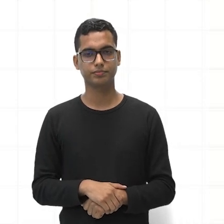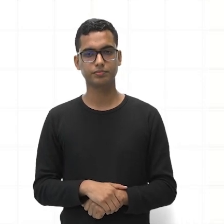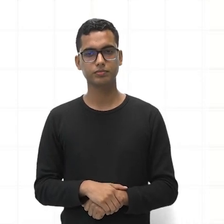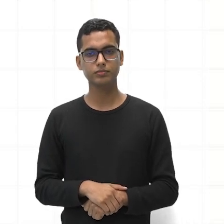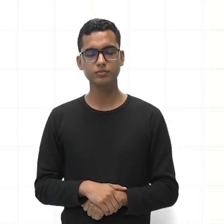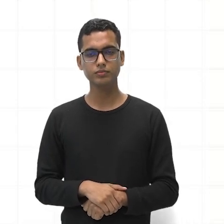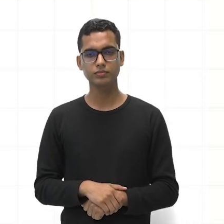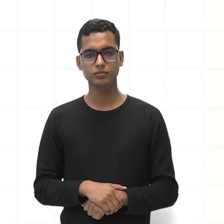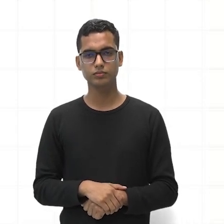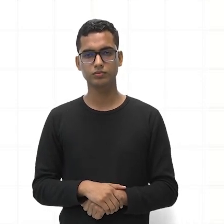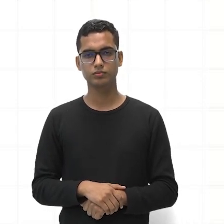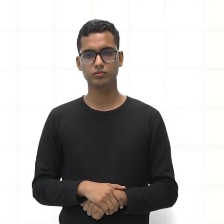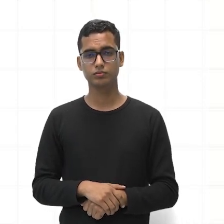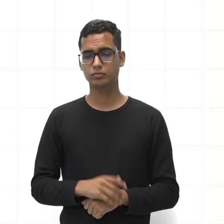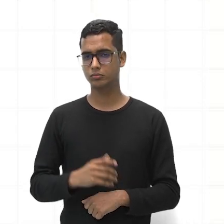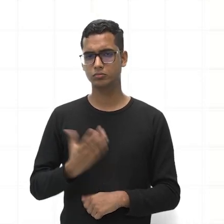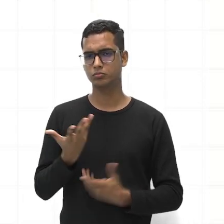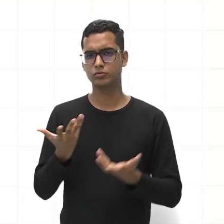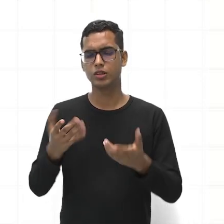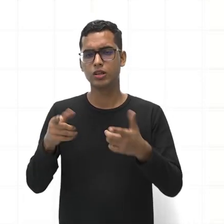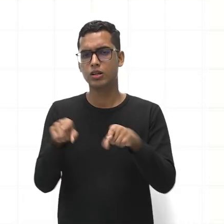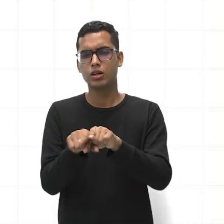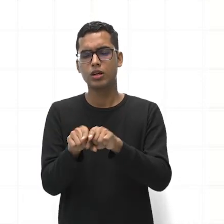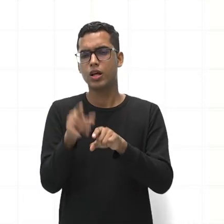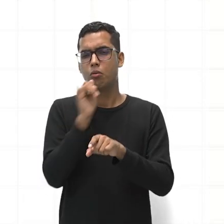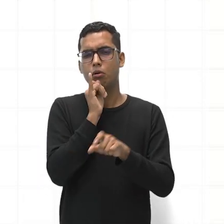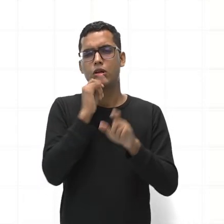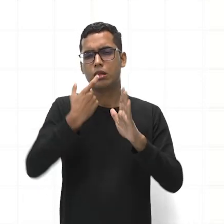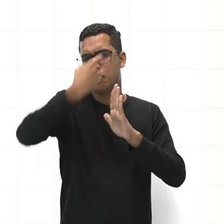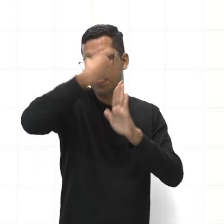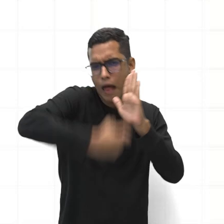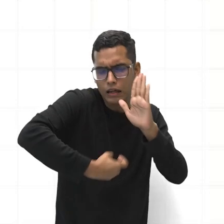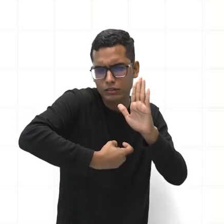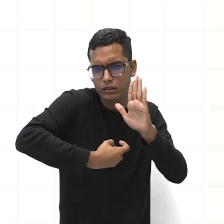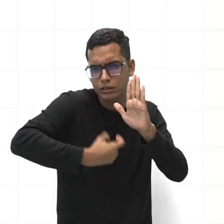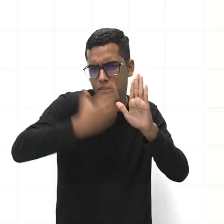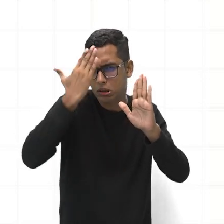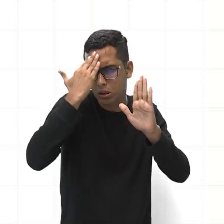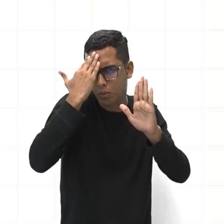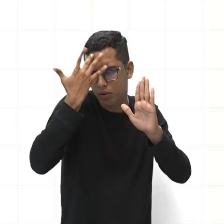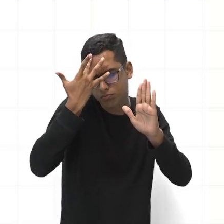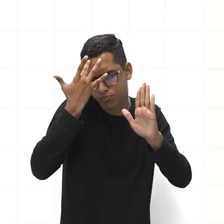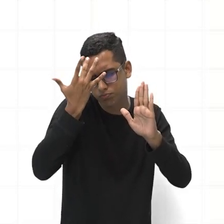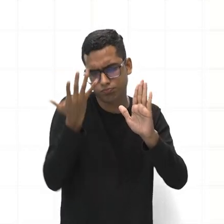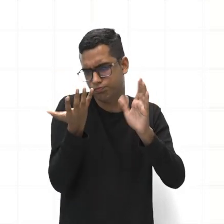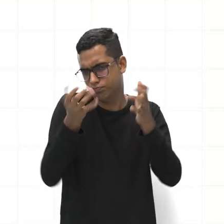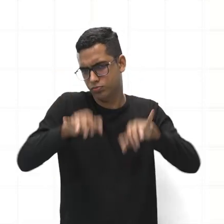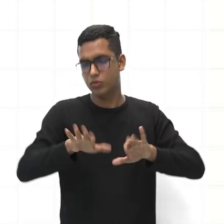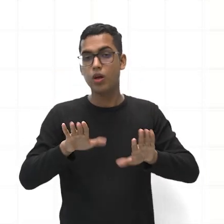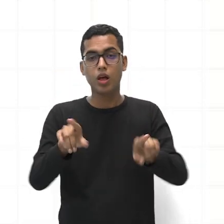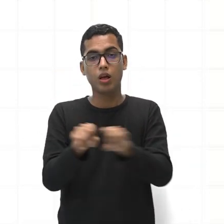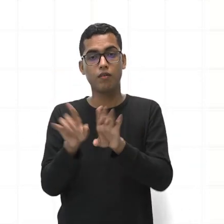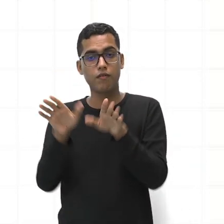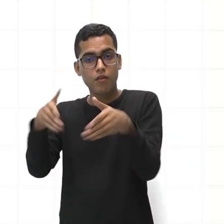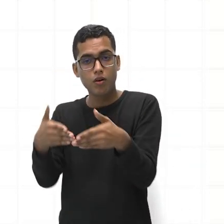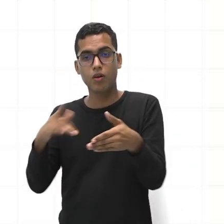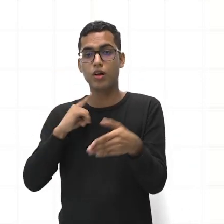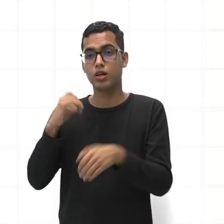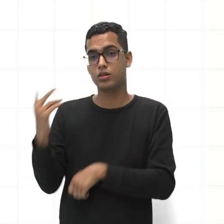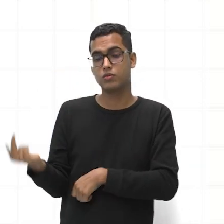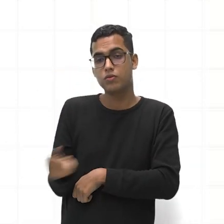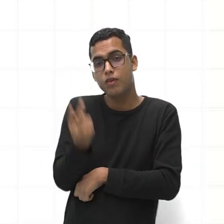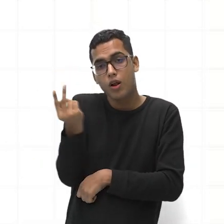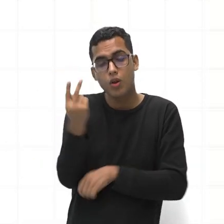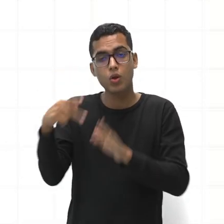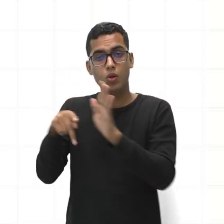taxa de desconto, certo? Deseja-se saber qual vai ser o preço do televisor após o desconto.